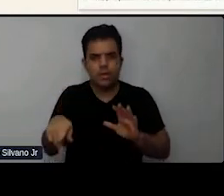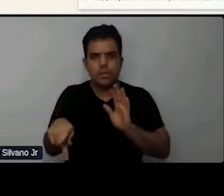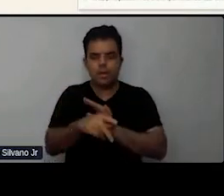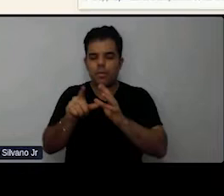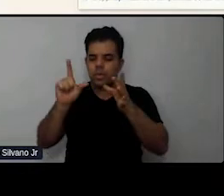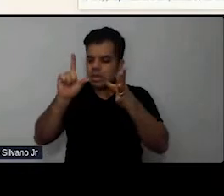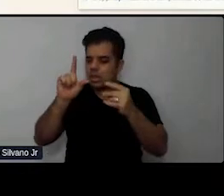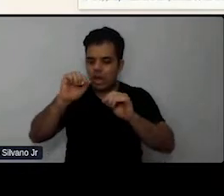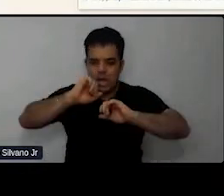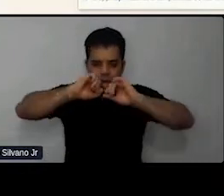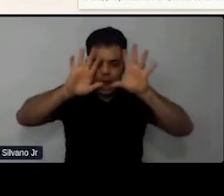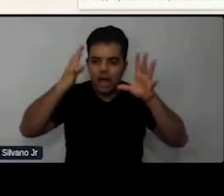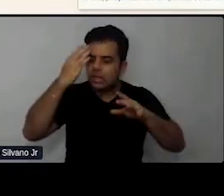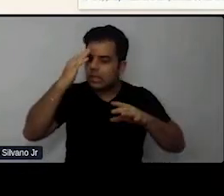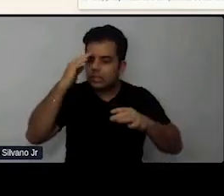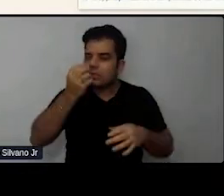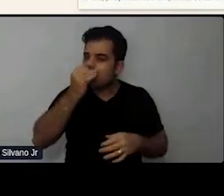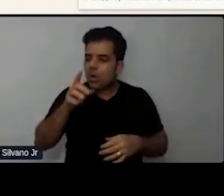clara, basicamente.